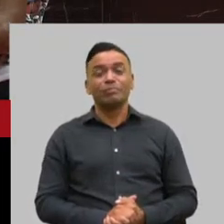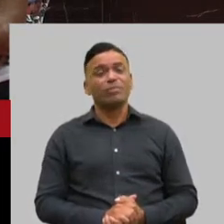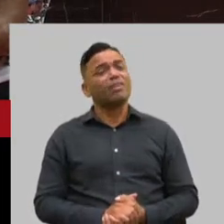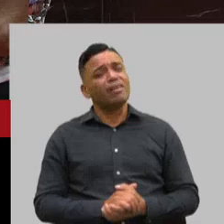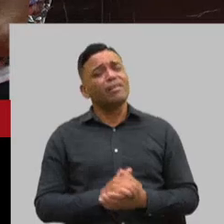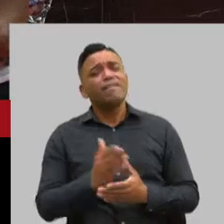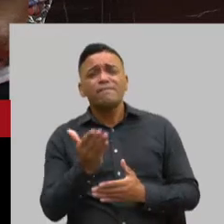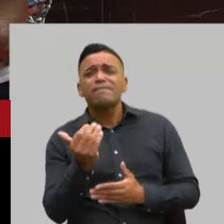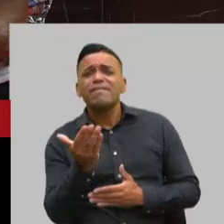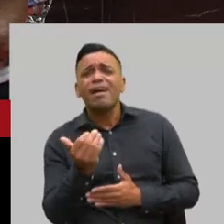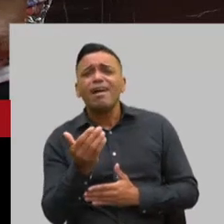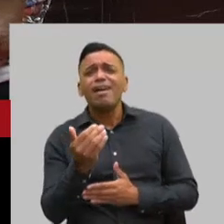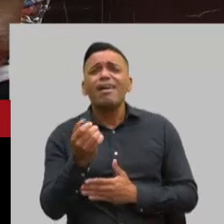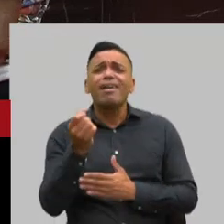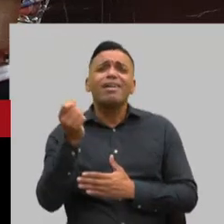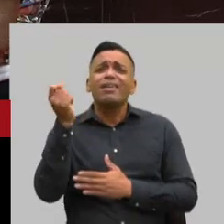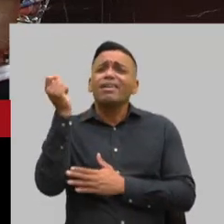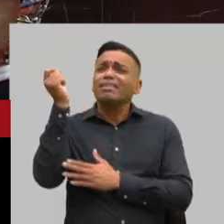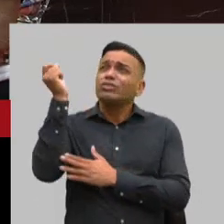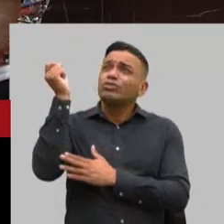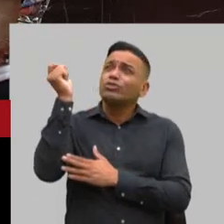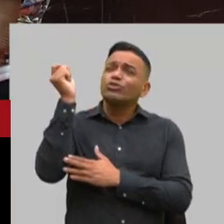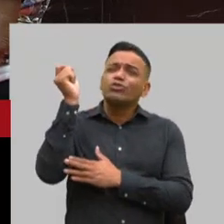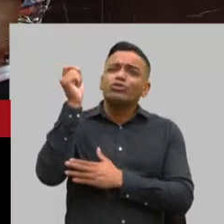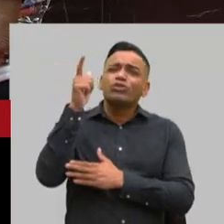Vem só,